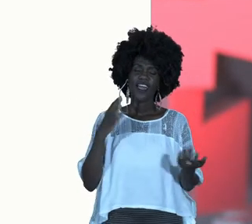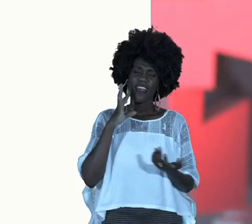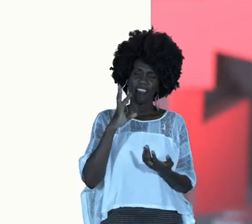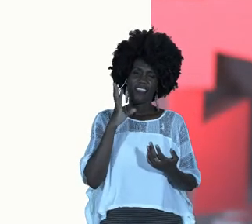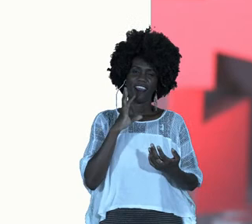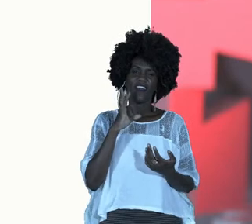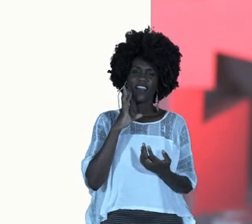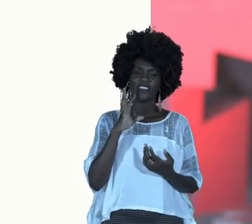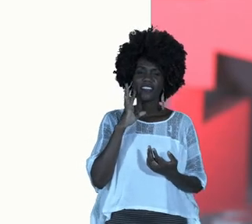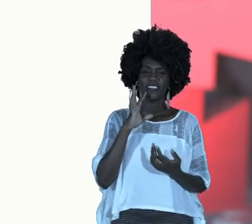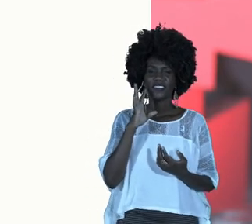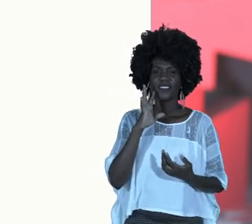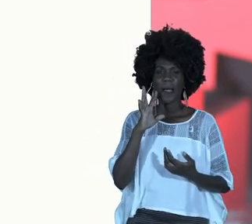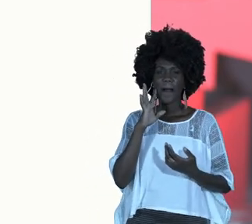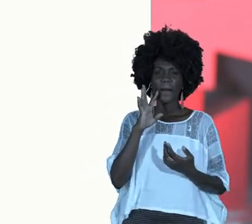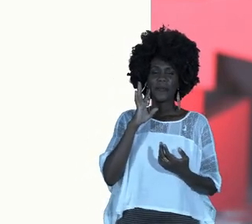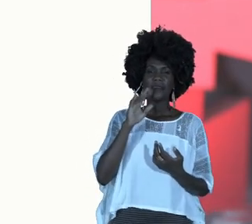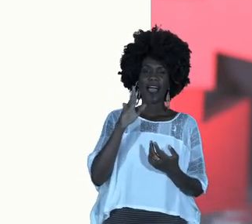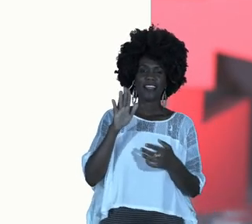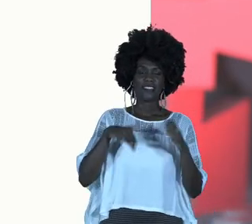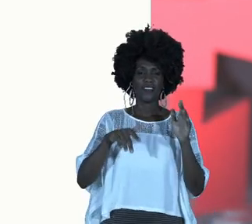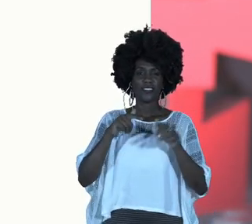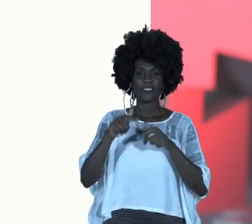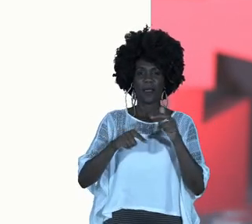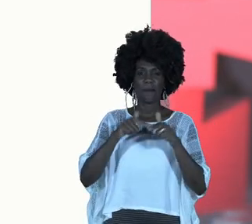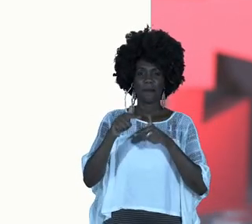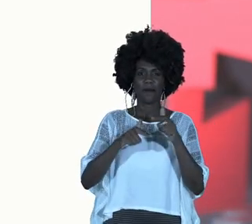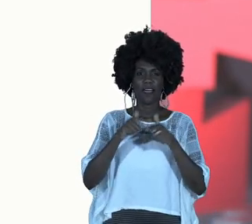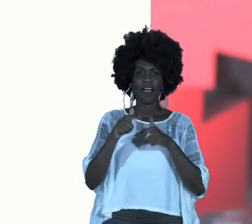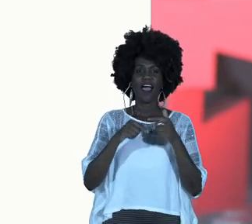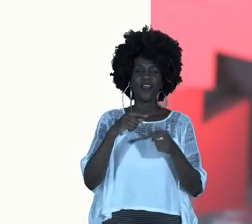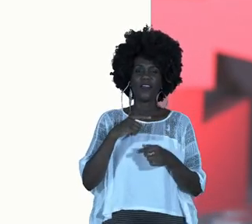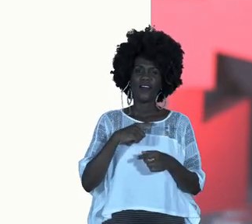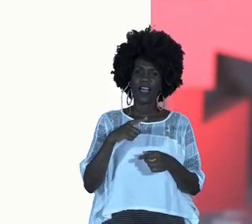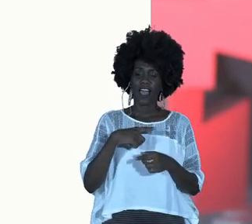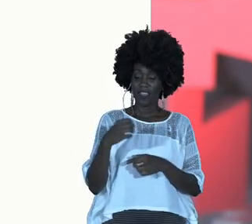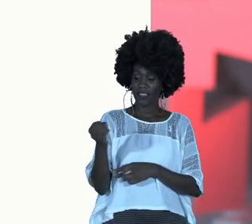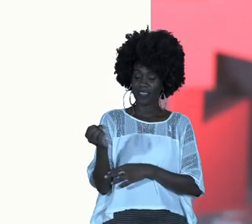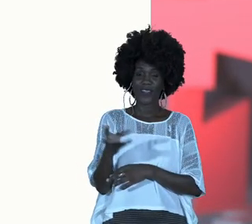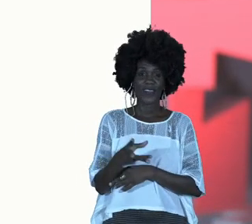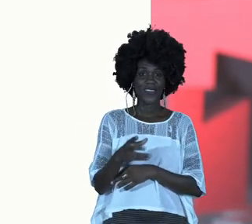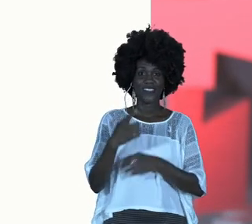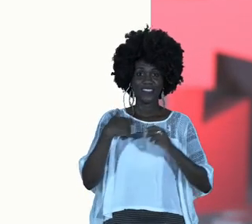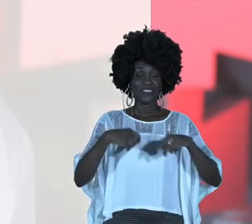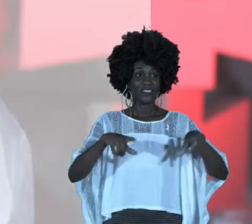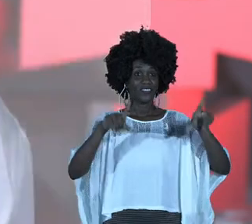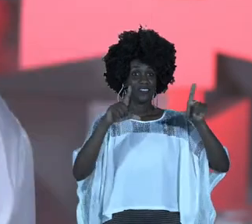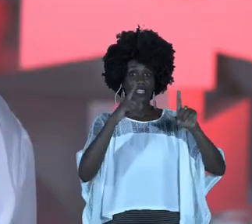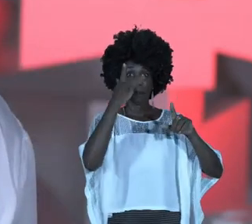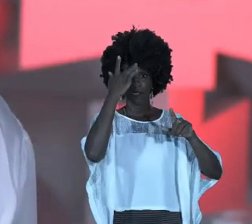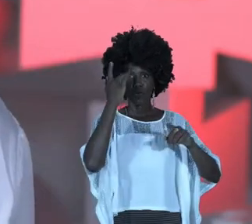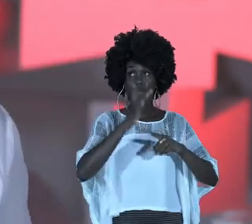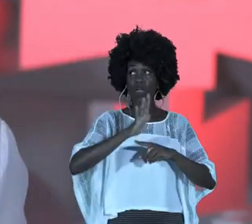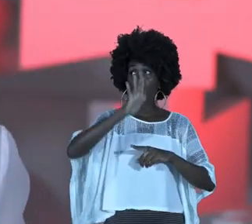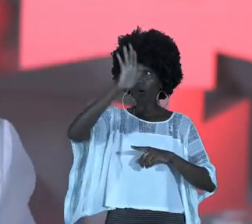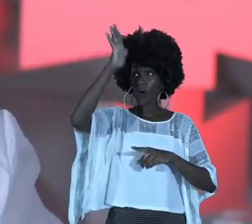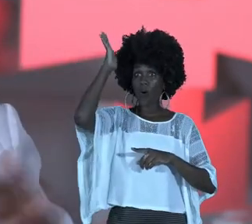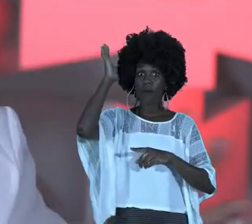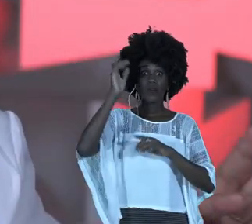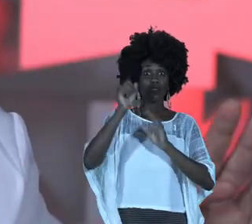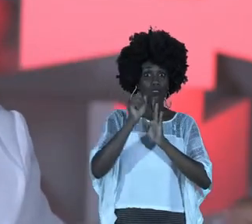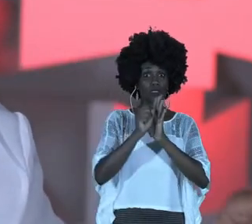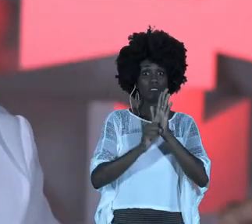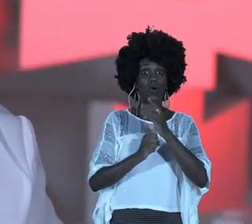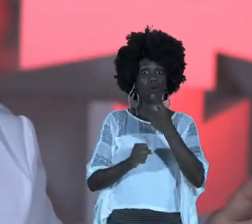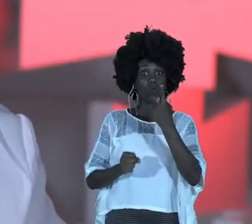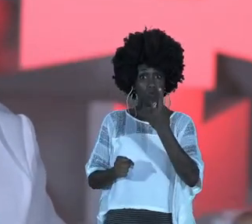que a gente veja isso, né? A gente, quando vê os trabalhos contemporâneos, a gente diz, ó, gente, o pessoal lá de Roma, do século I, estava fazendo